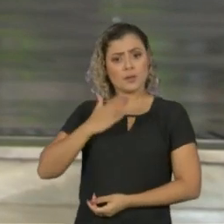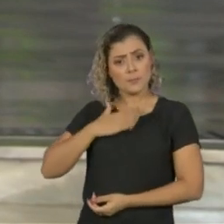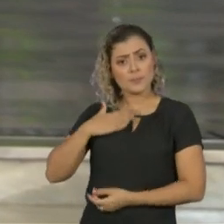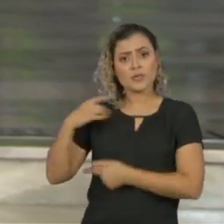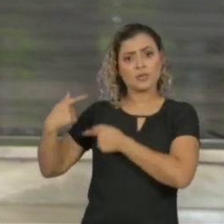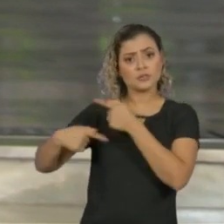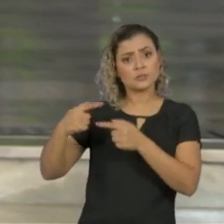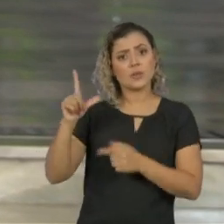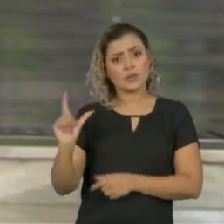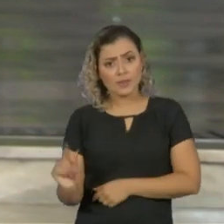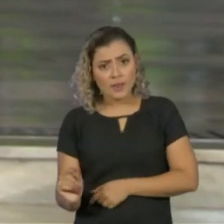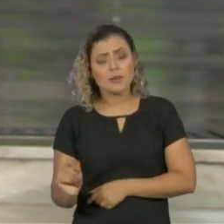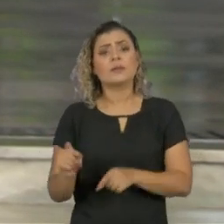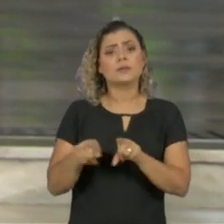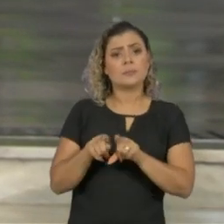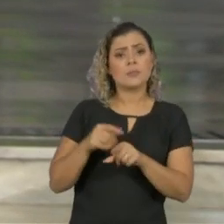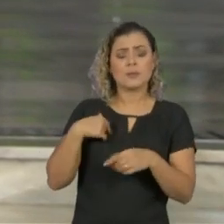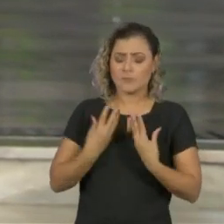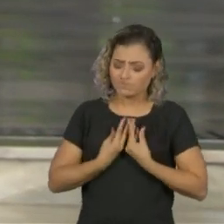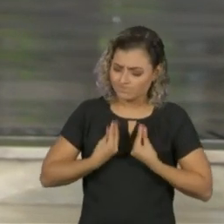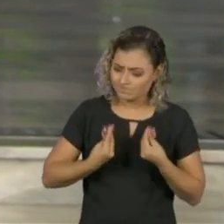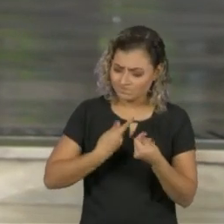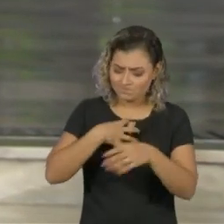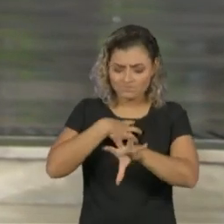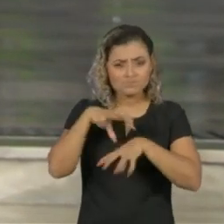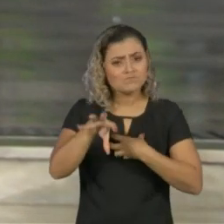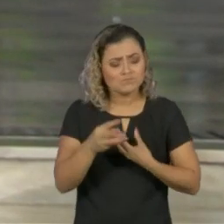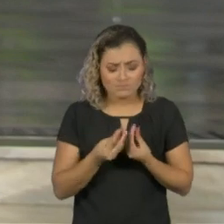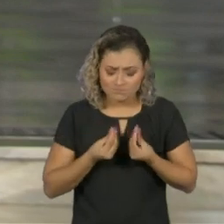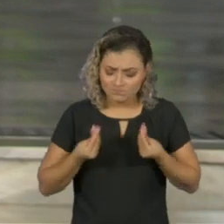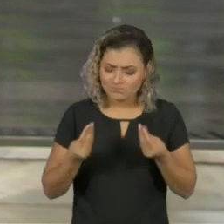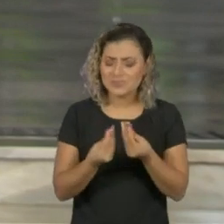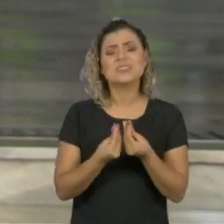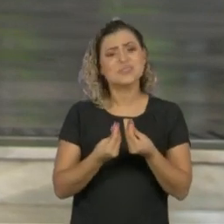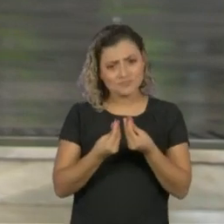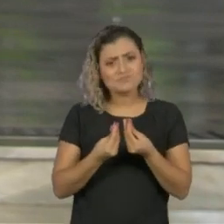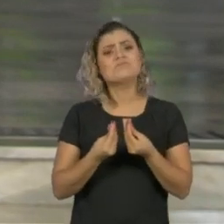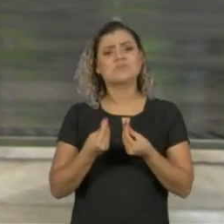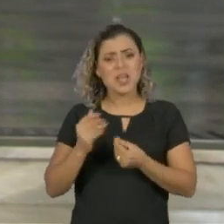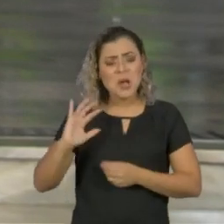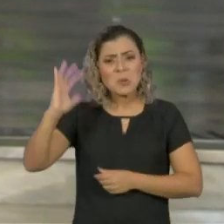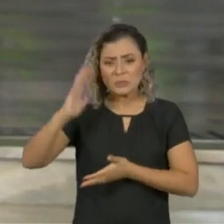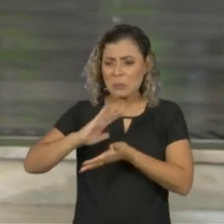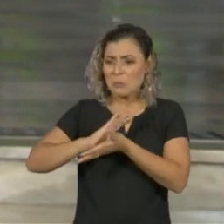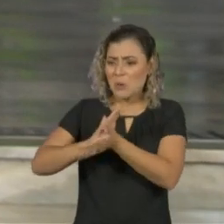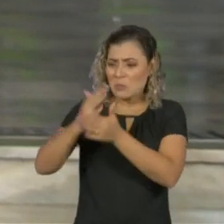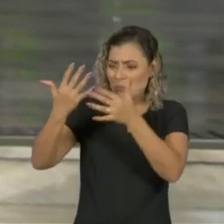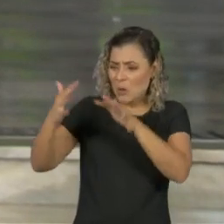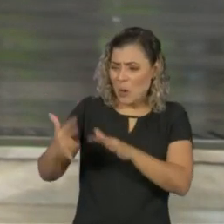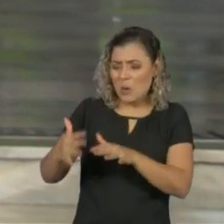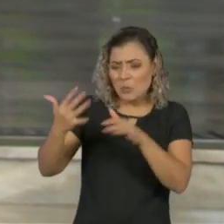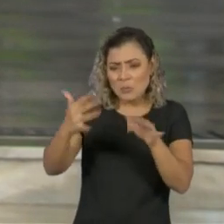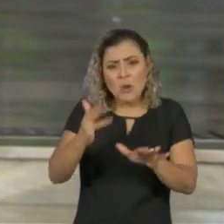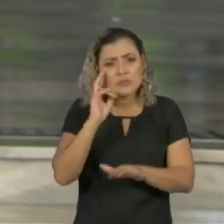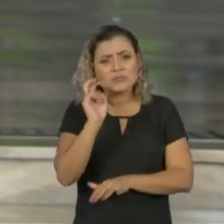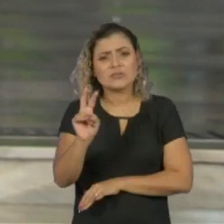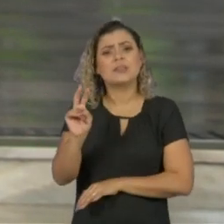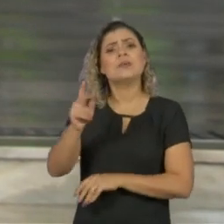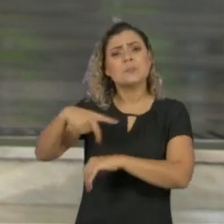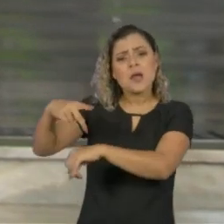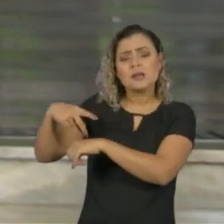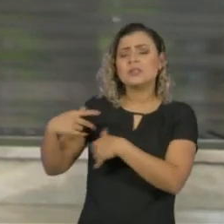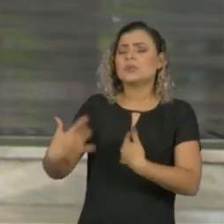origem italiana, a sensibilidade e a emoção que temos por circunstâncias tão trágicas e tão duras que esses países e as